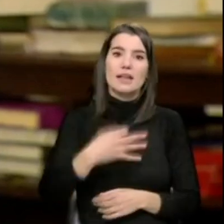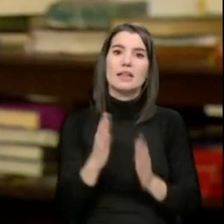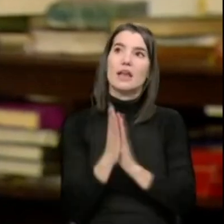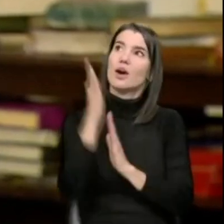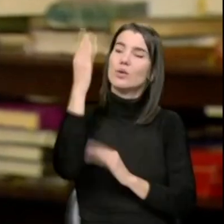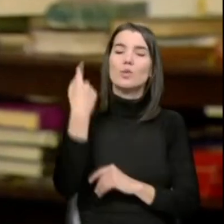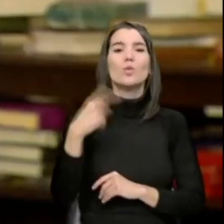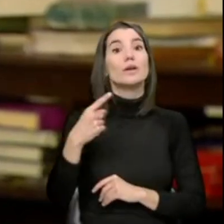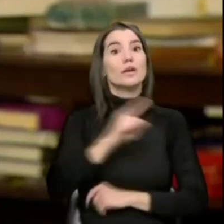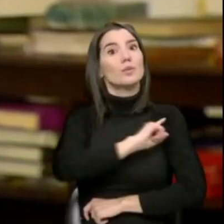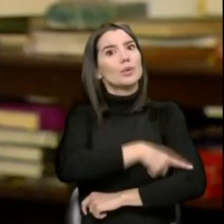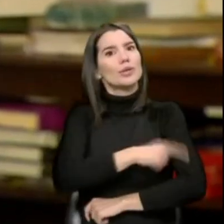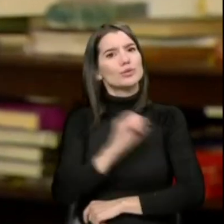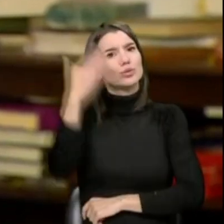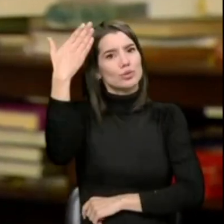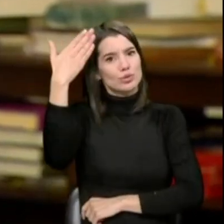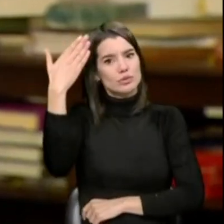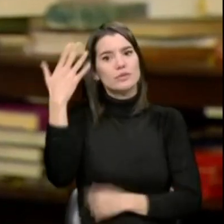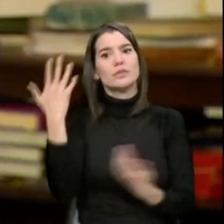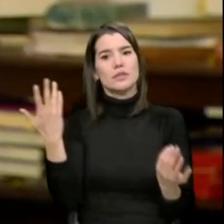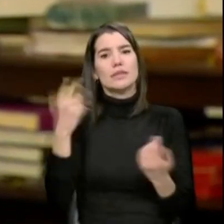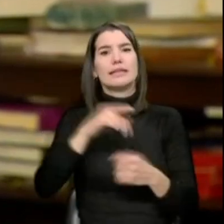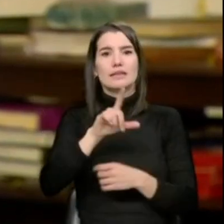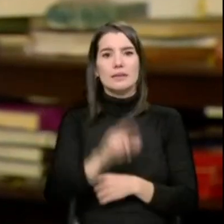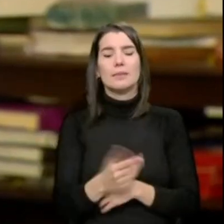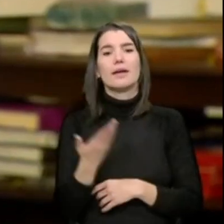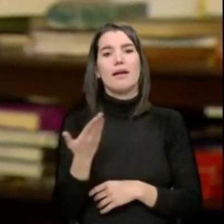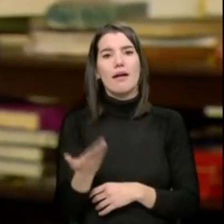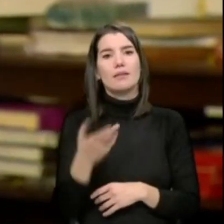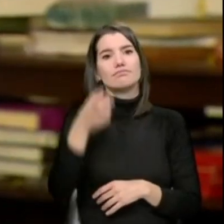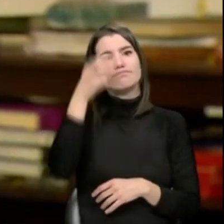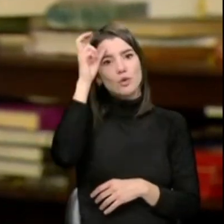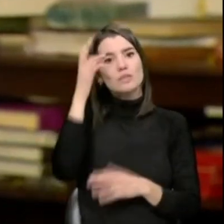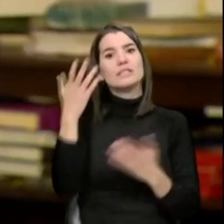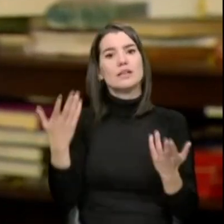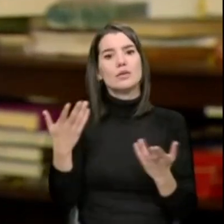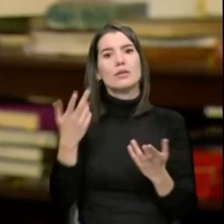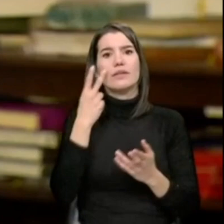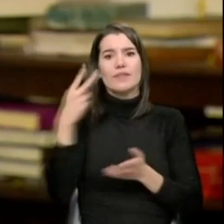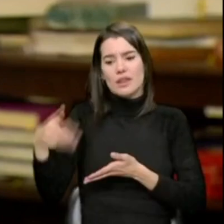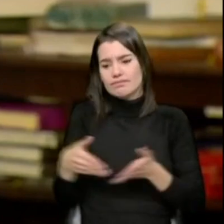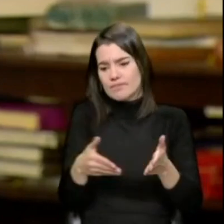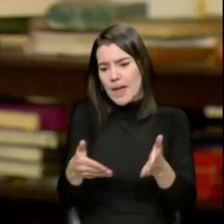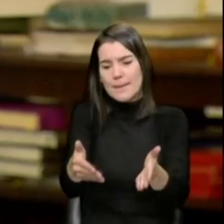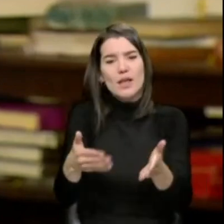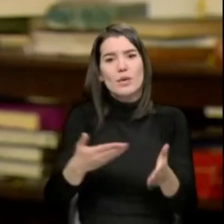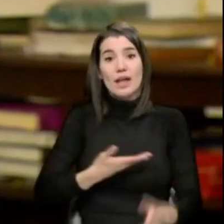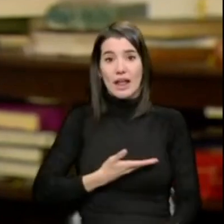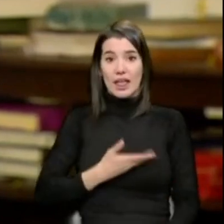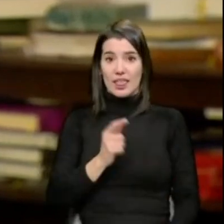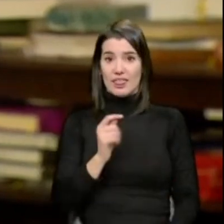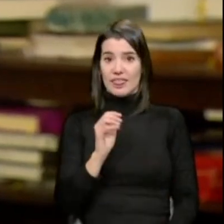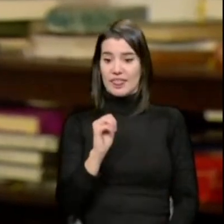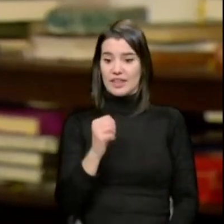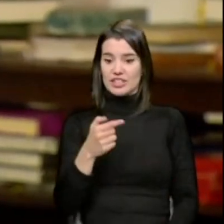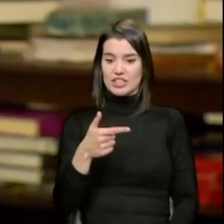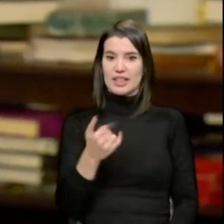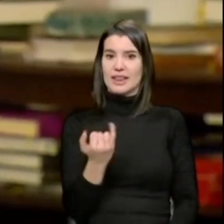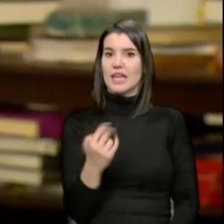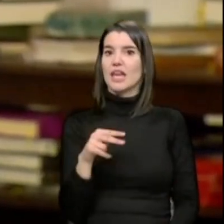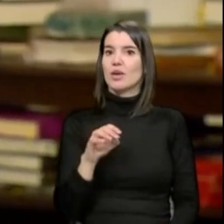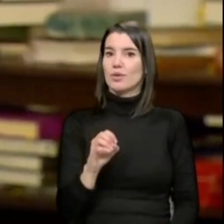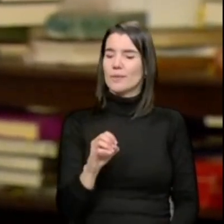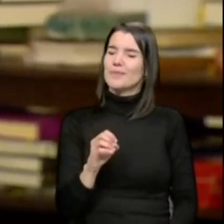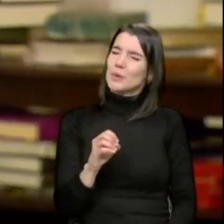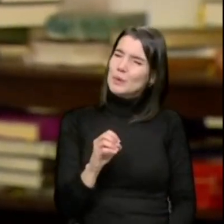é soberano, e temos também o conceito do destino, que é um conceito extremamente difícil de compreender,